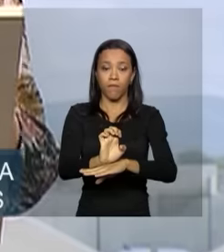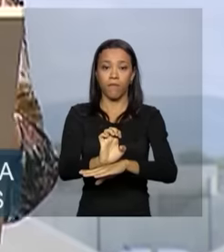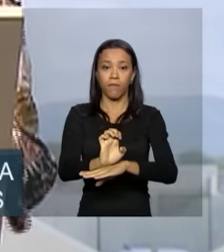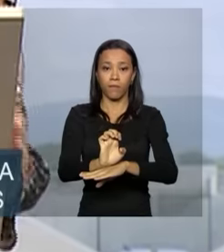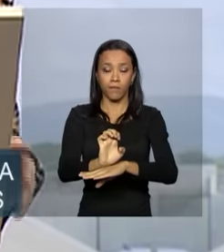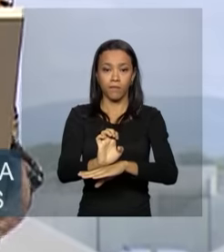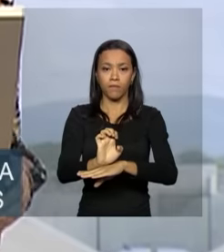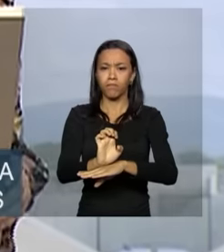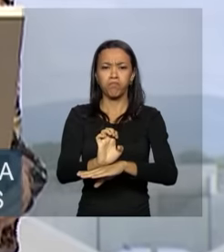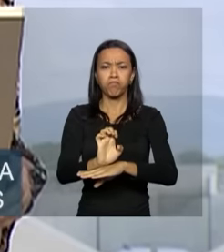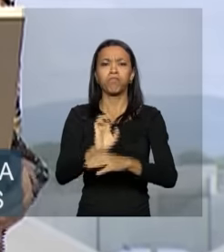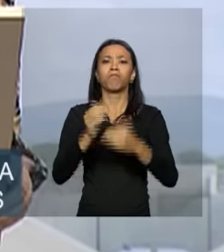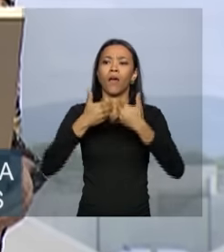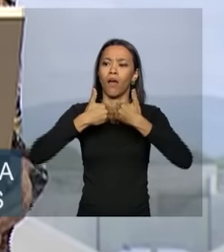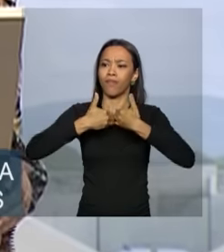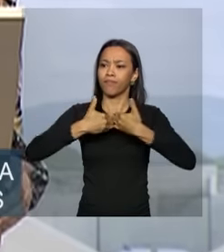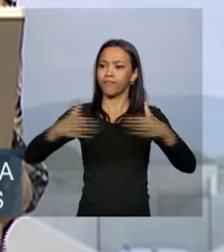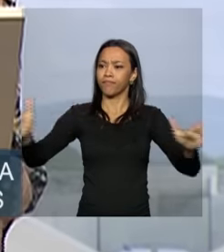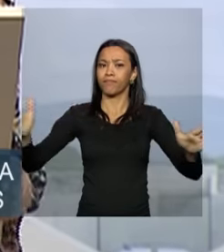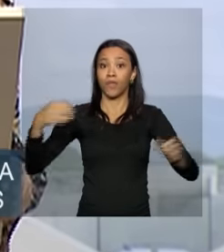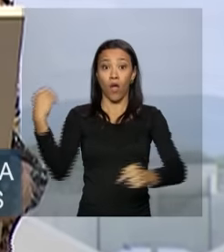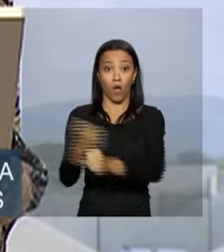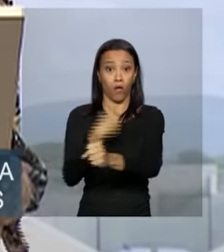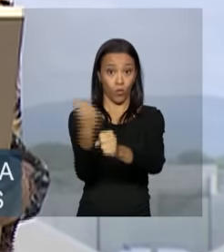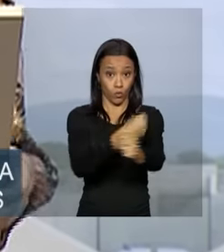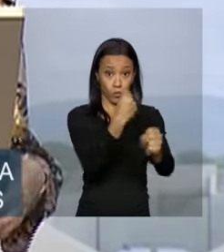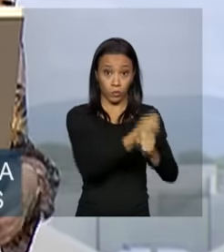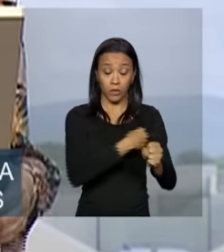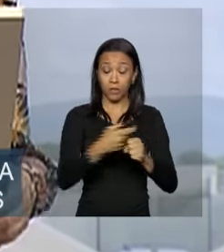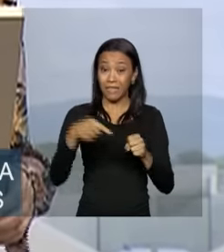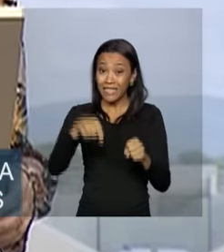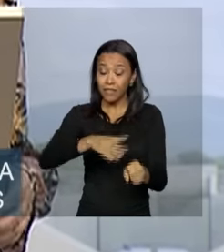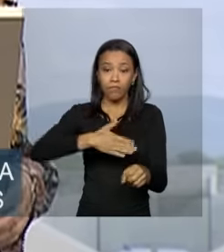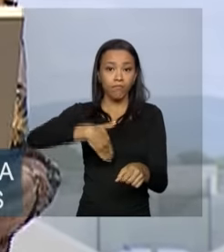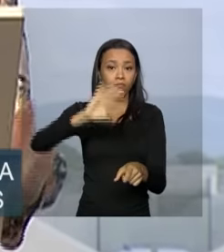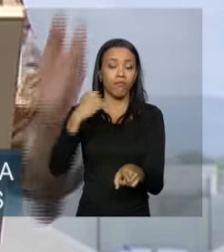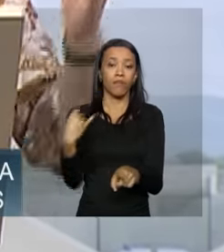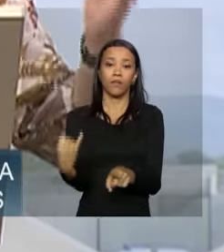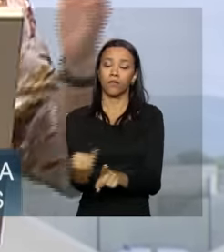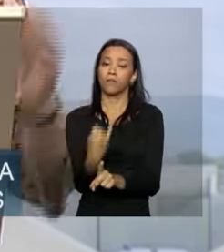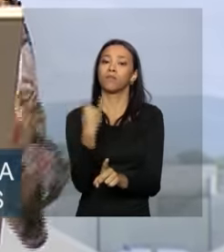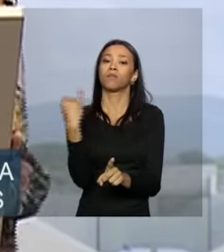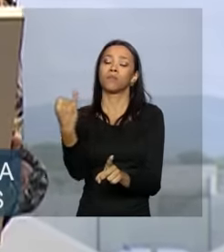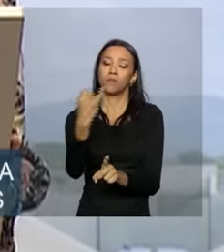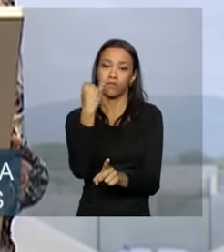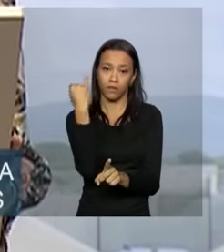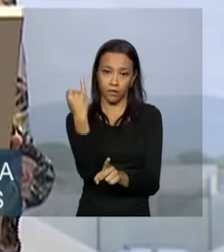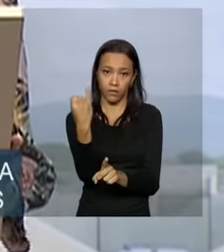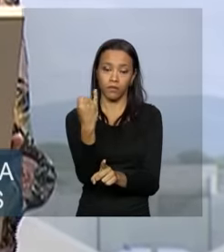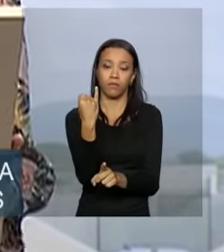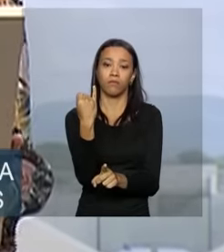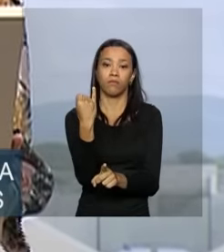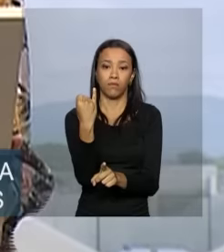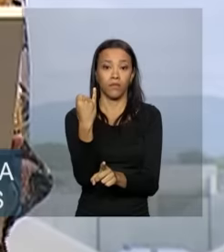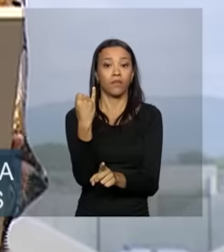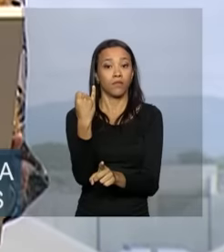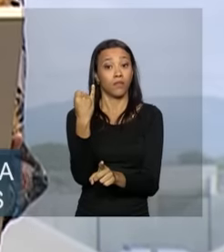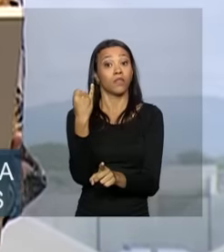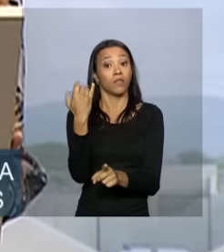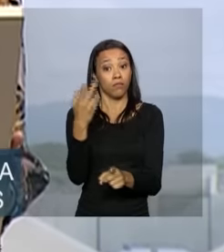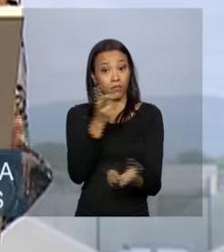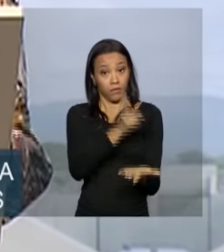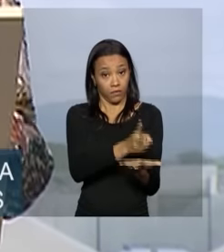para essa obra que eu considero uma das obras mais importantes, tanto do governo